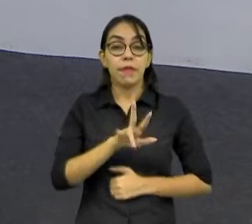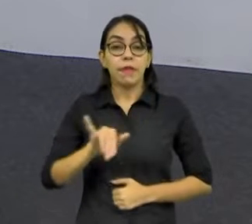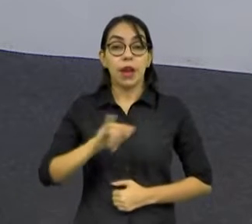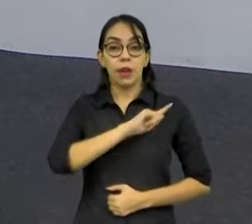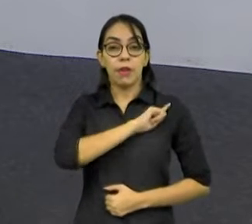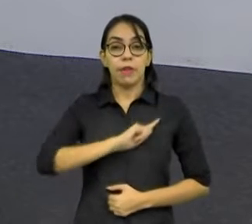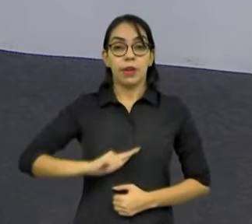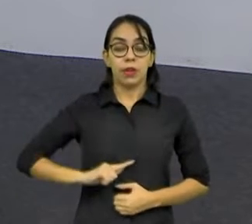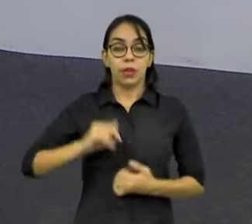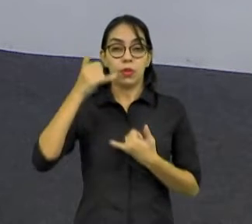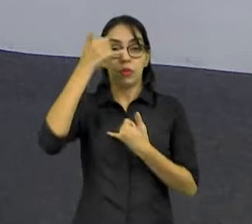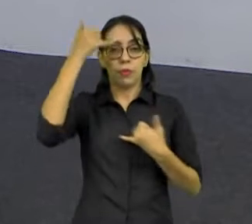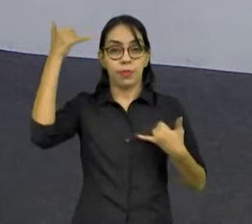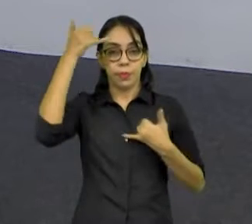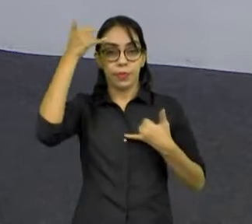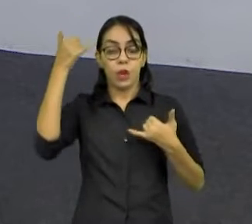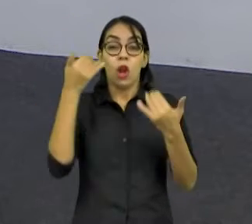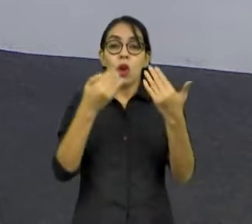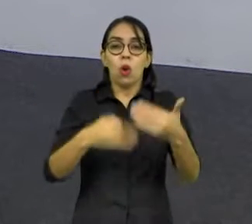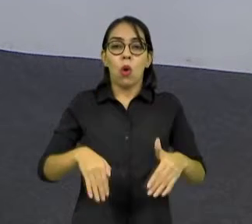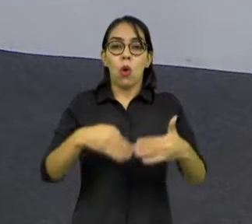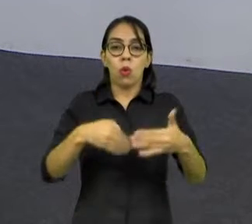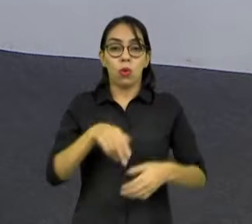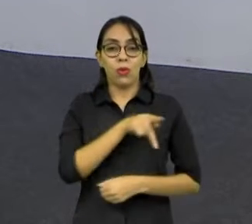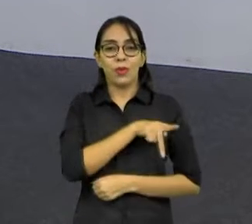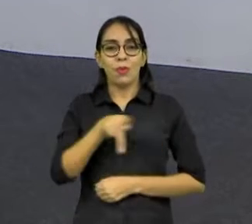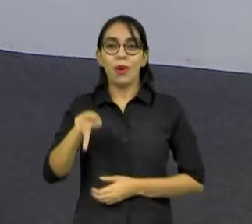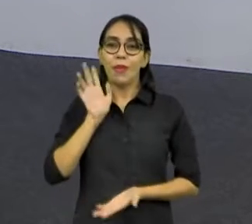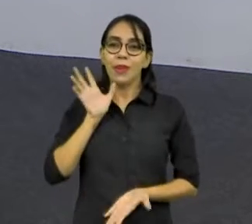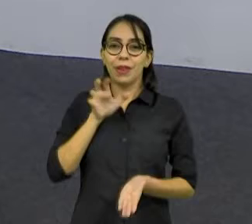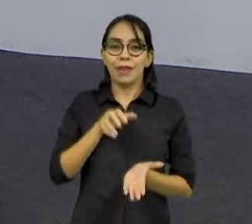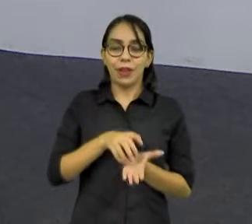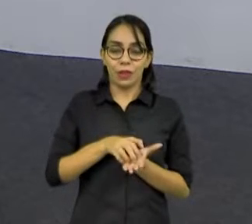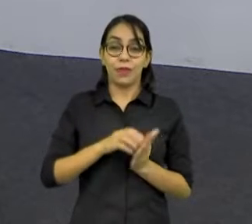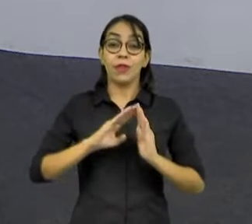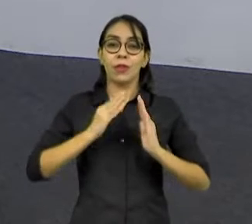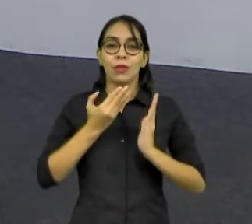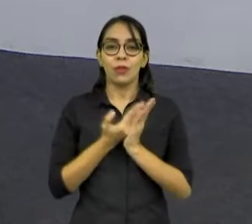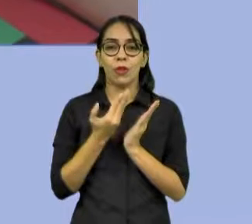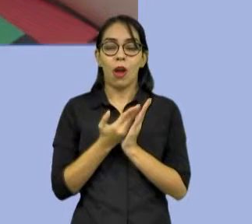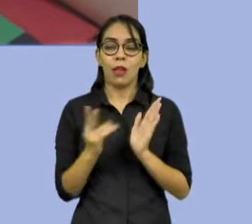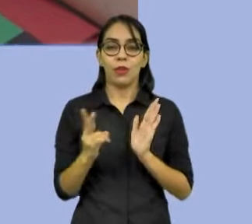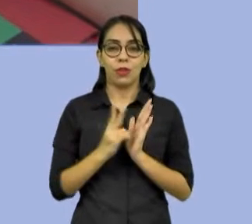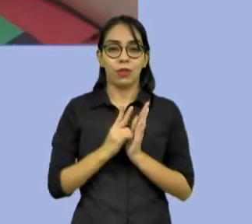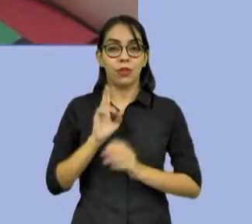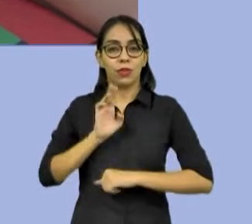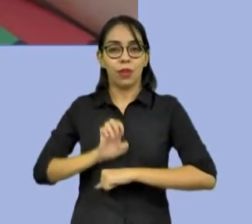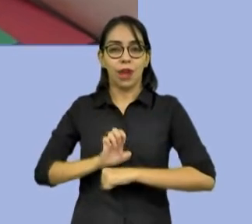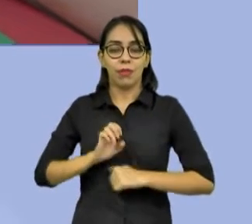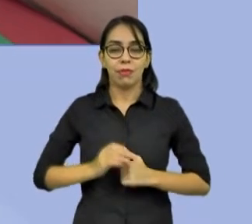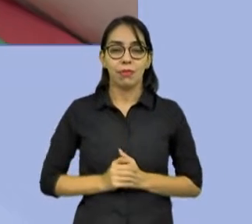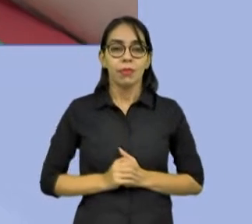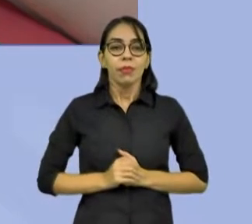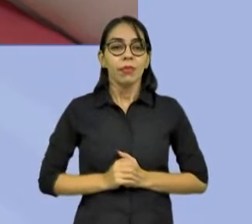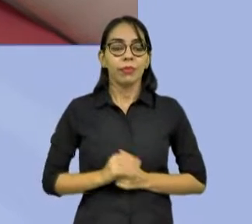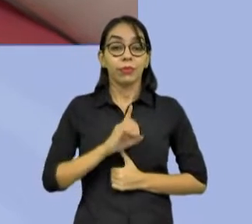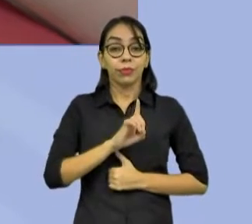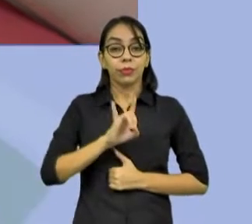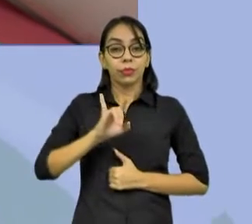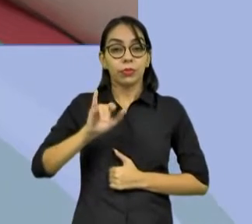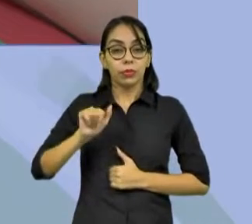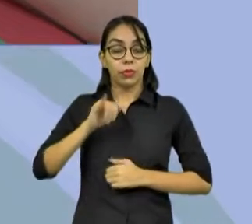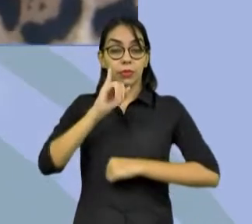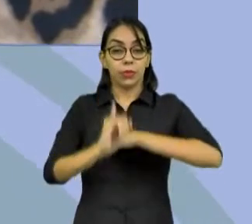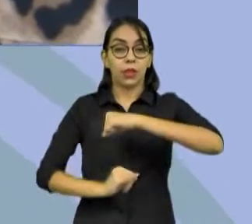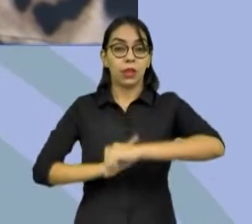concurso público para professor efetivo das escolas indígenas do estado. No Dia Internacional contra a